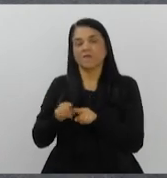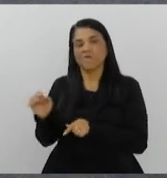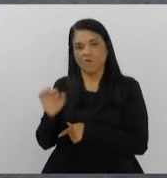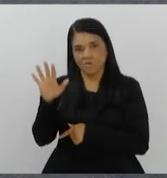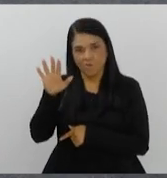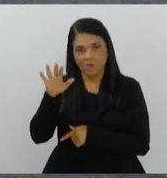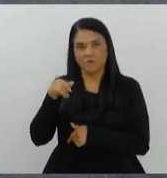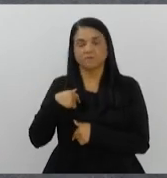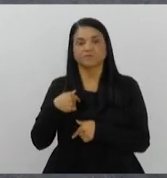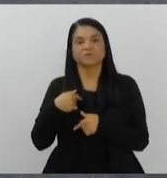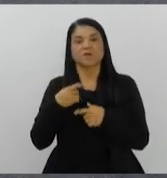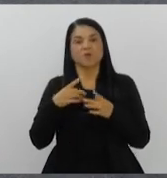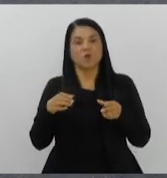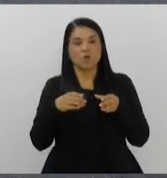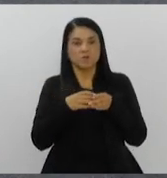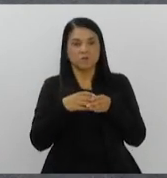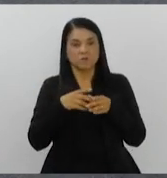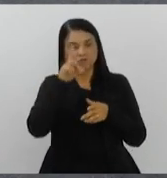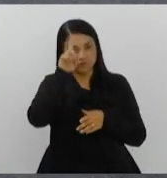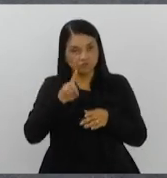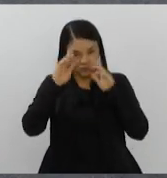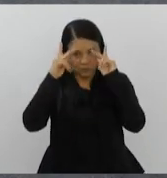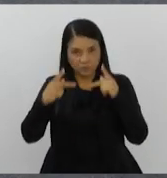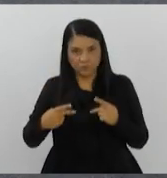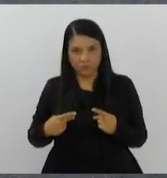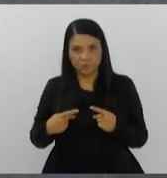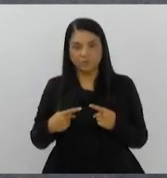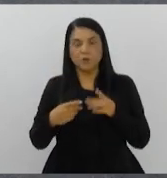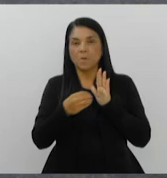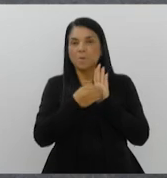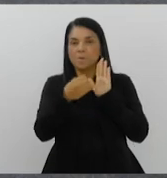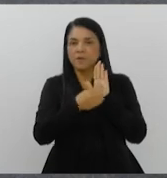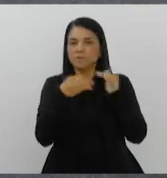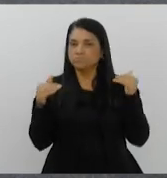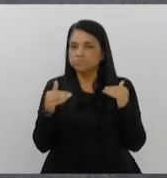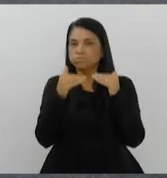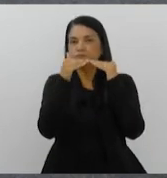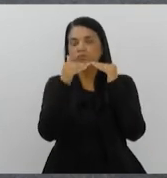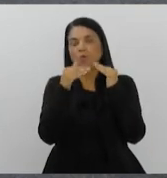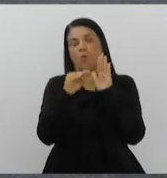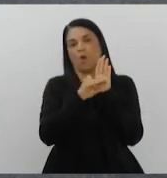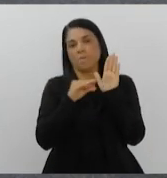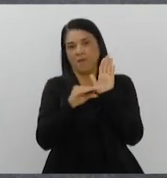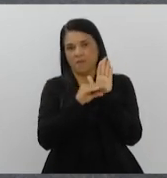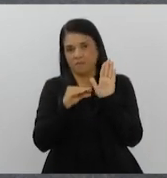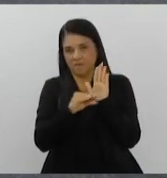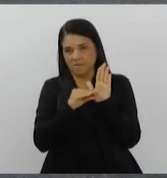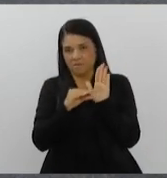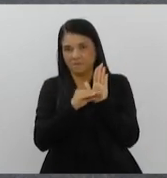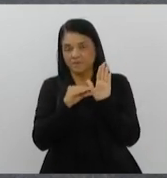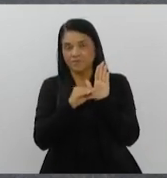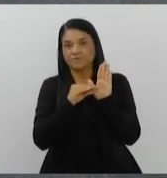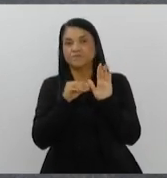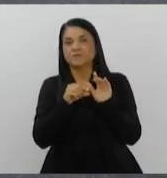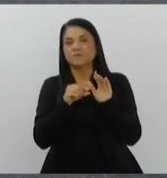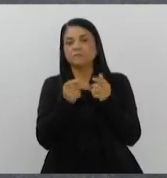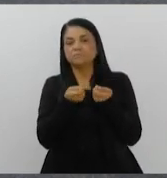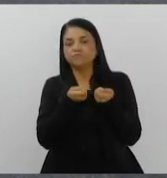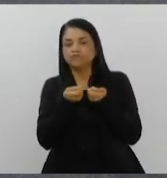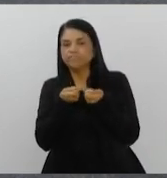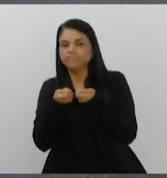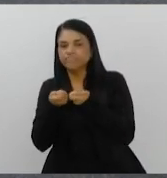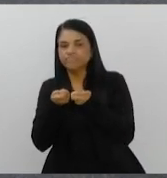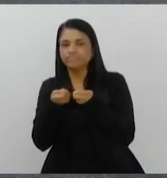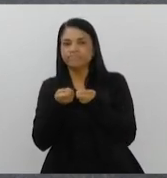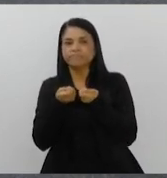nossa Comissão de Direitos Humanos aqui trouxe um parecer favorável com emendas para trazer alguns ajustes do